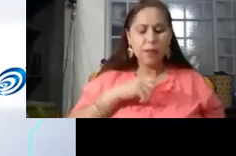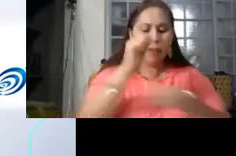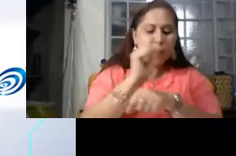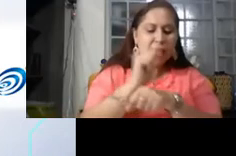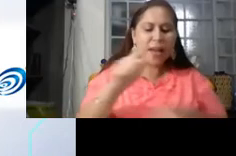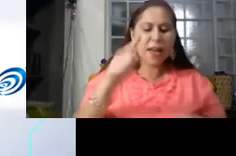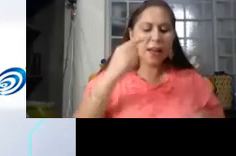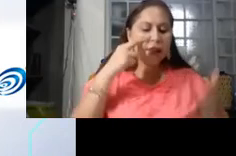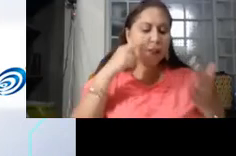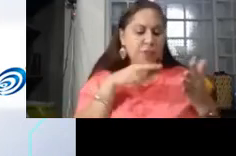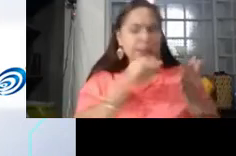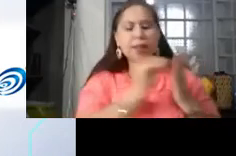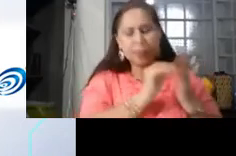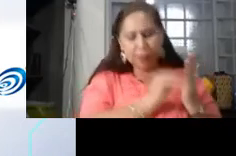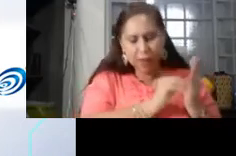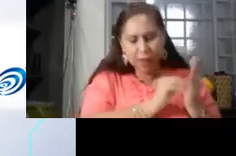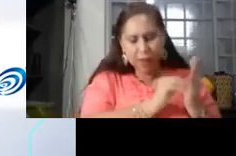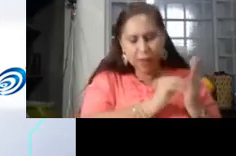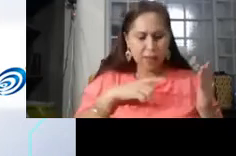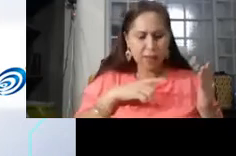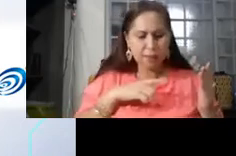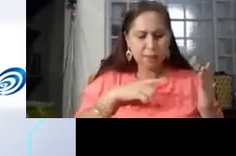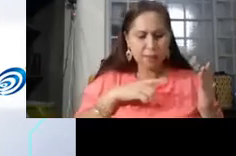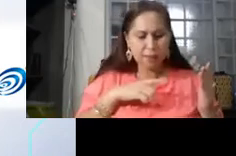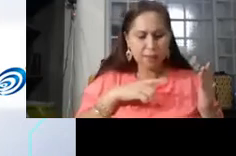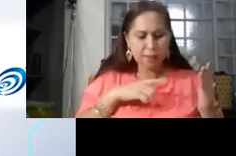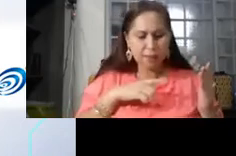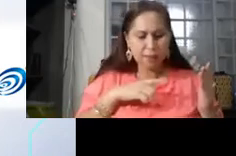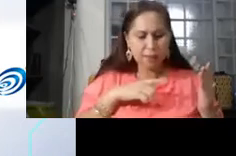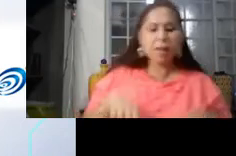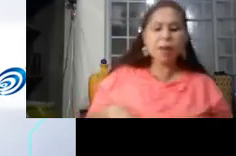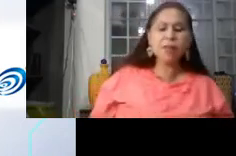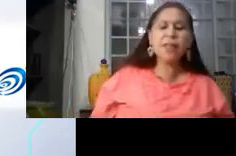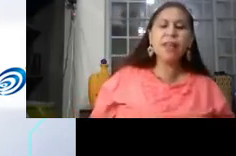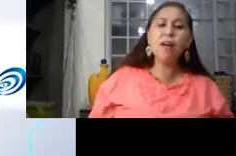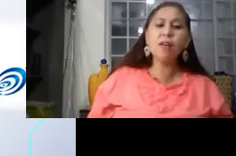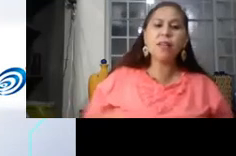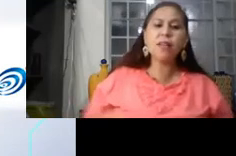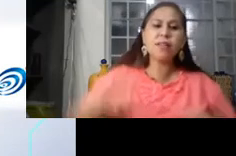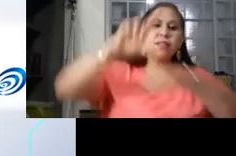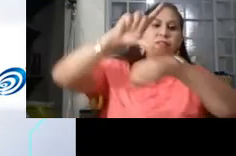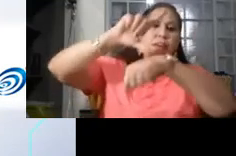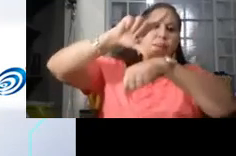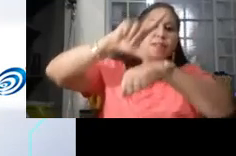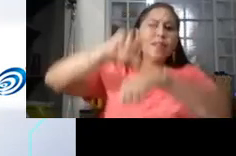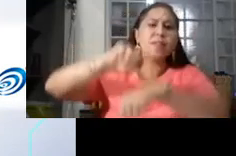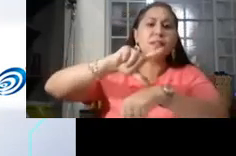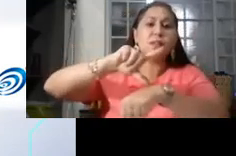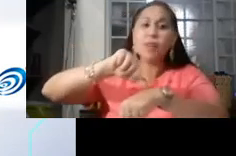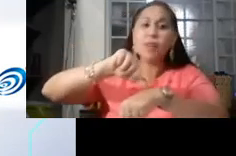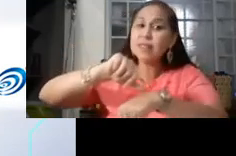Então, esperar, ir ver na agenda, ter. Aí pergunta que horas? Fica apenas